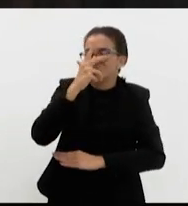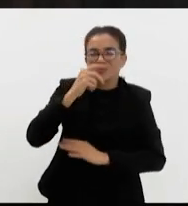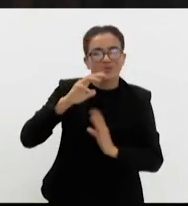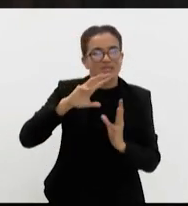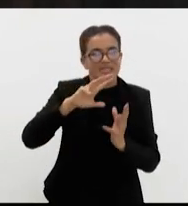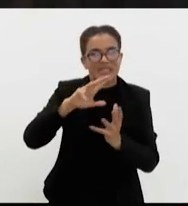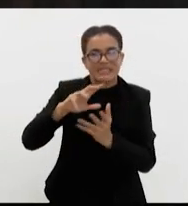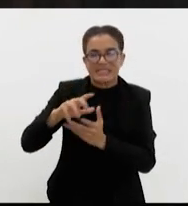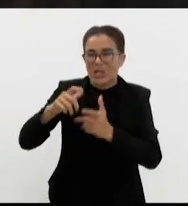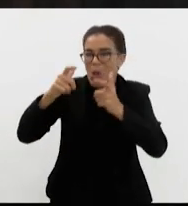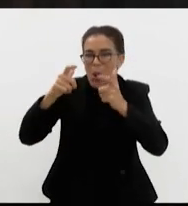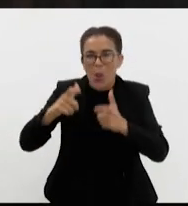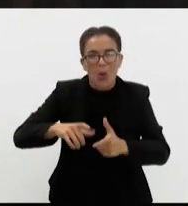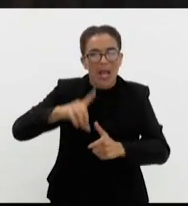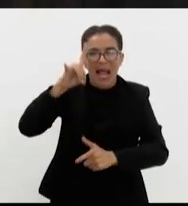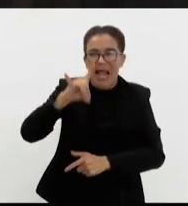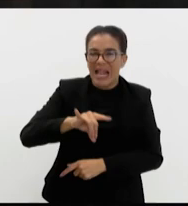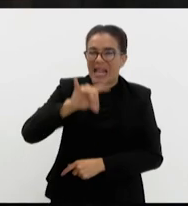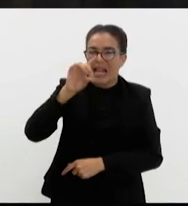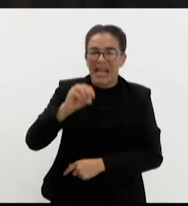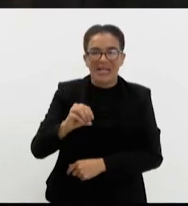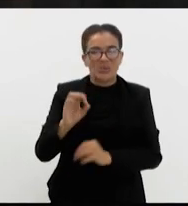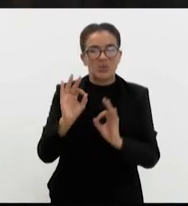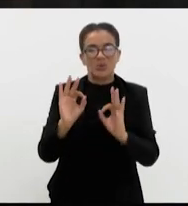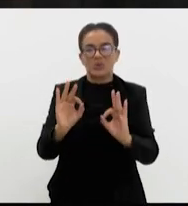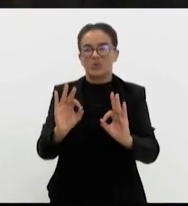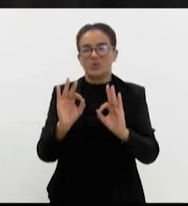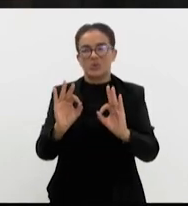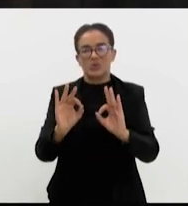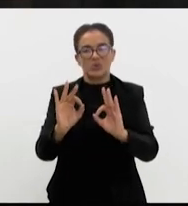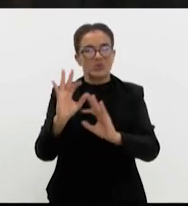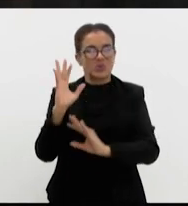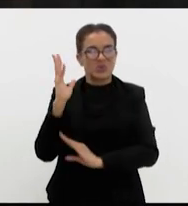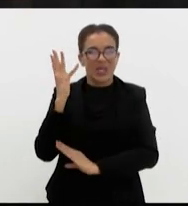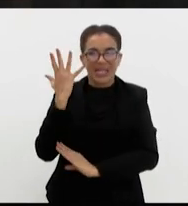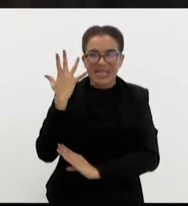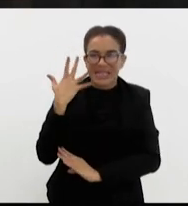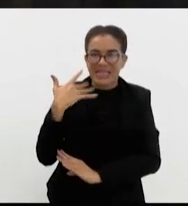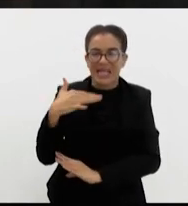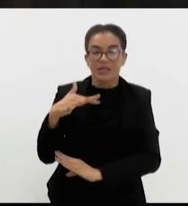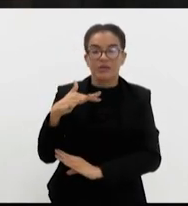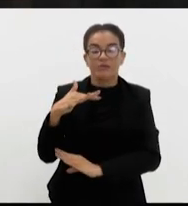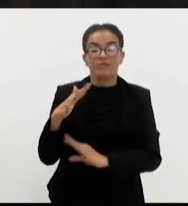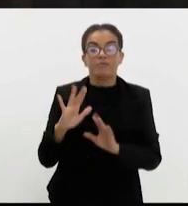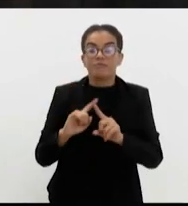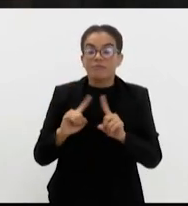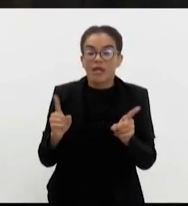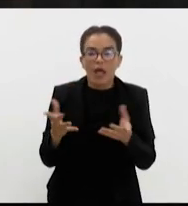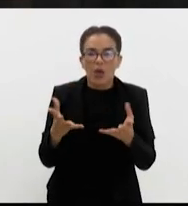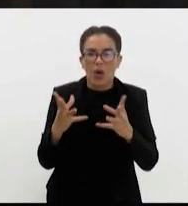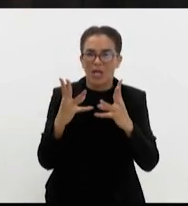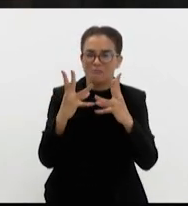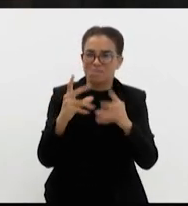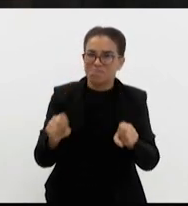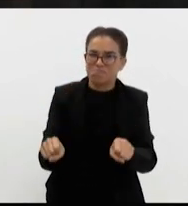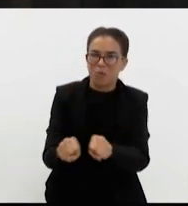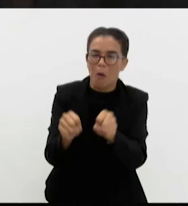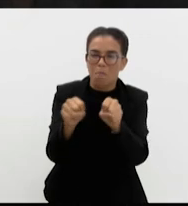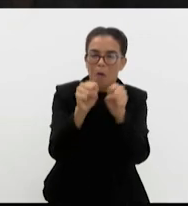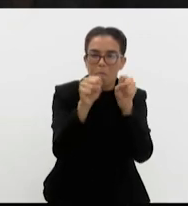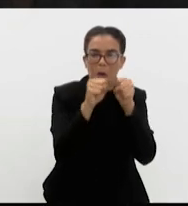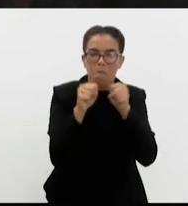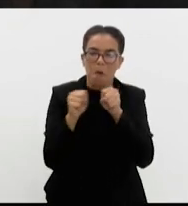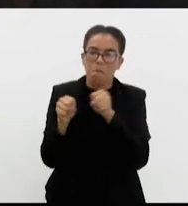é um lugar lindíssimo por sua natureza que neste ponto se encontra destruído pela ação do